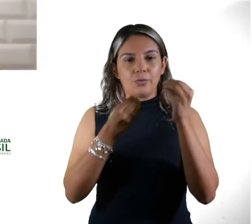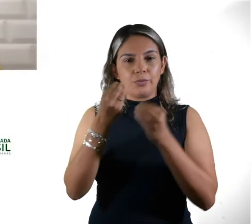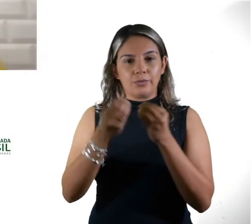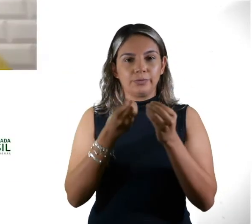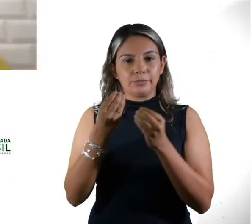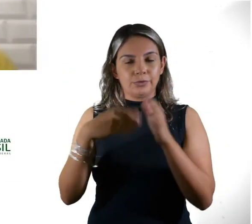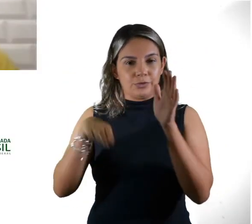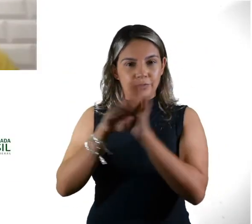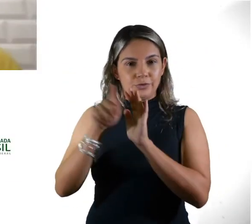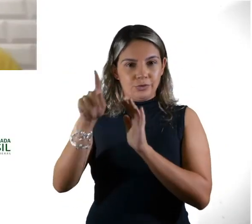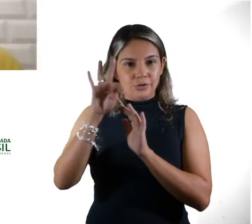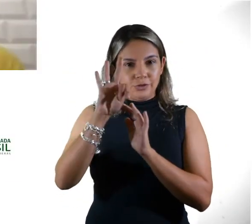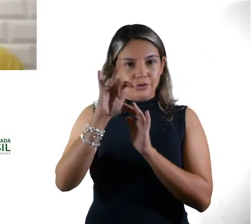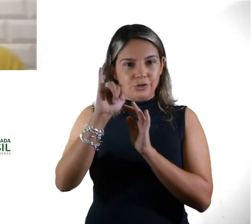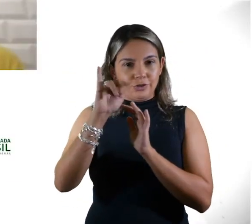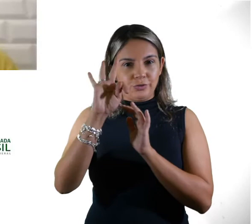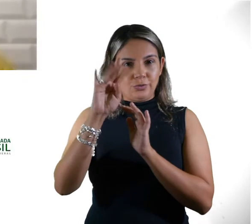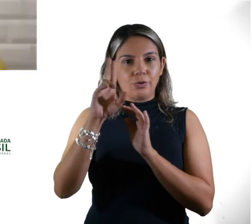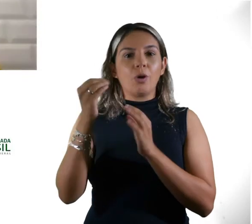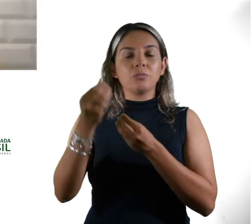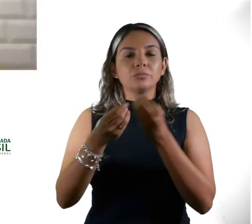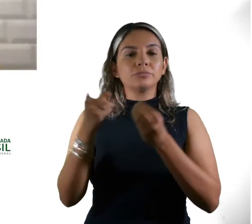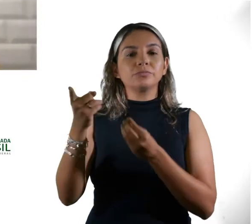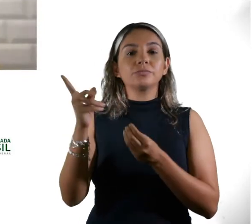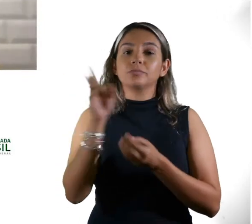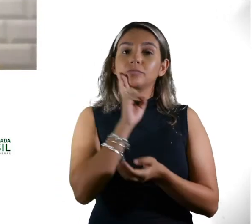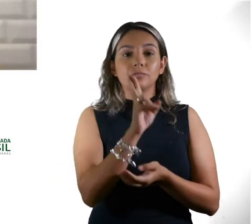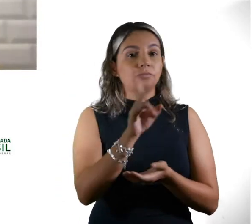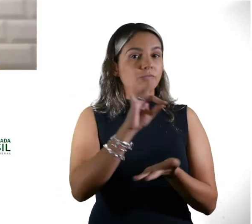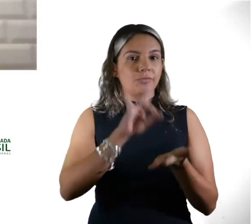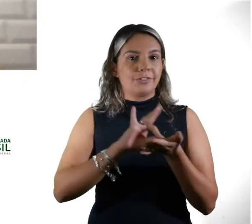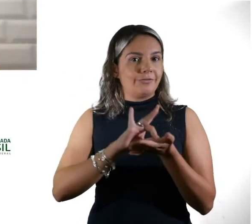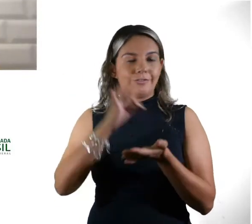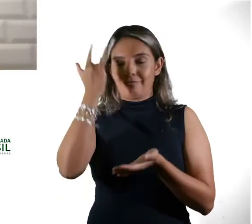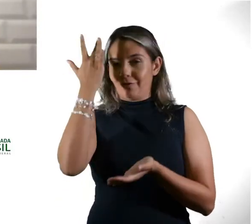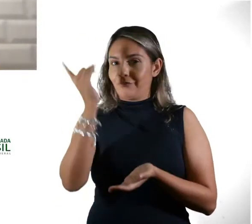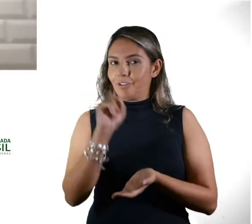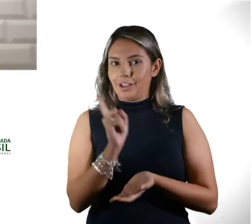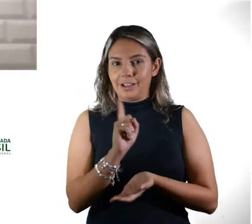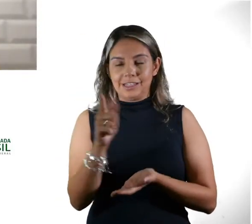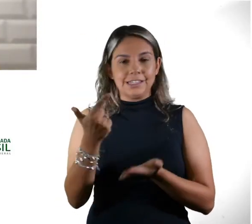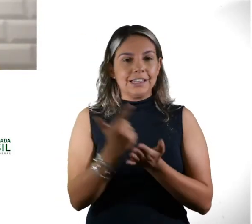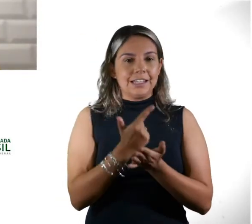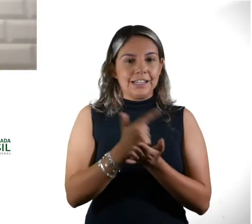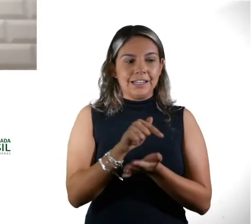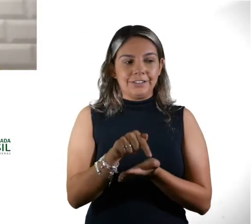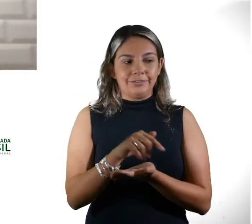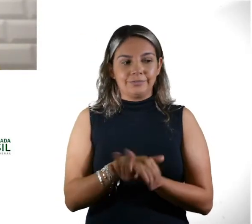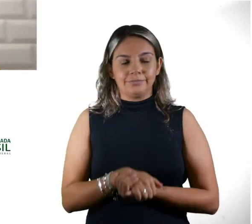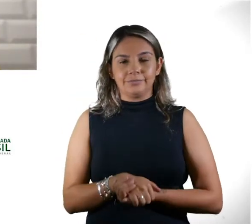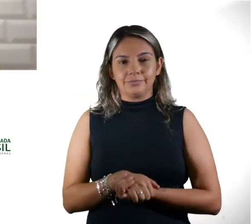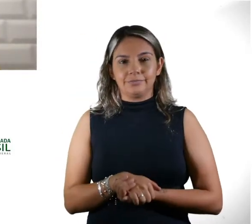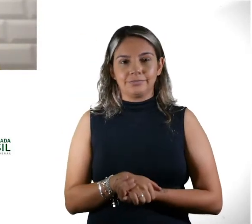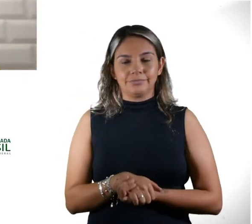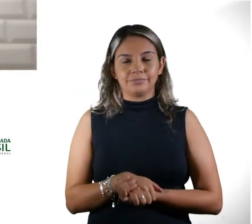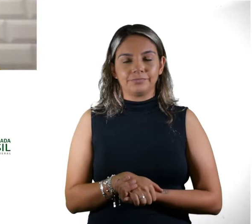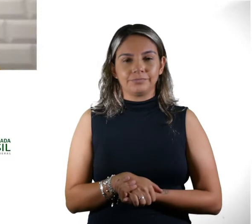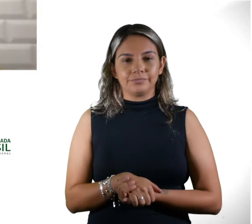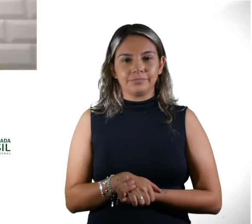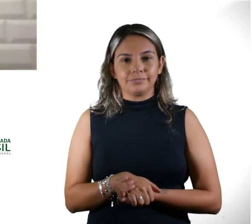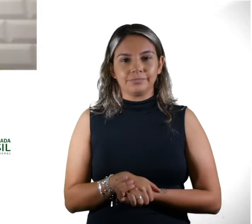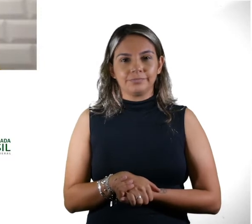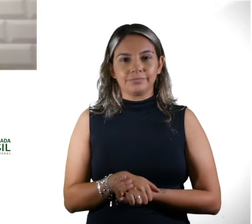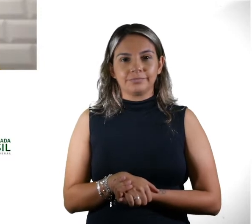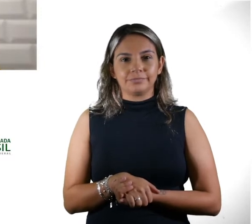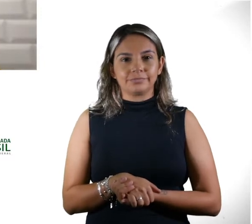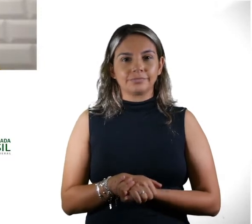Como é que cheguei a esse título? Na verdade não foi fácil. Este livro... Alô? Posso falar? Pode, eu... Perdi